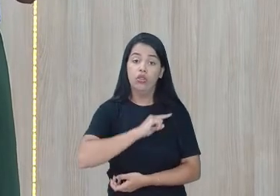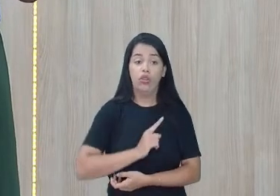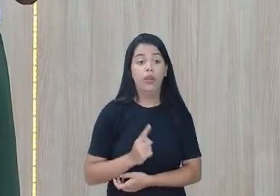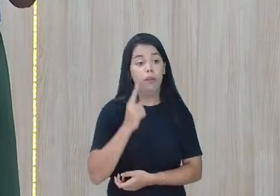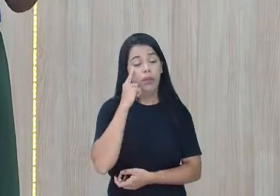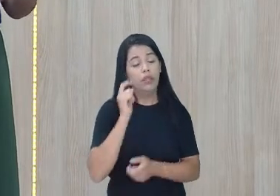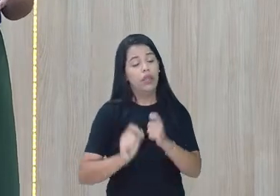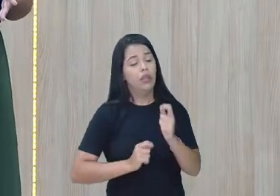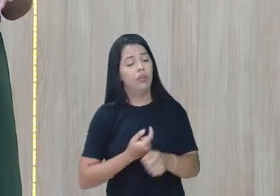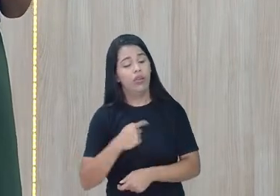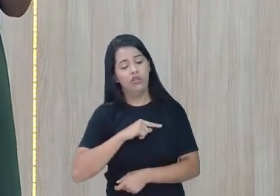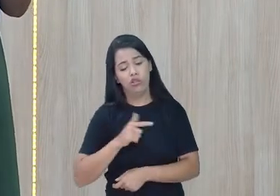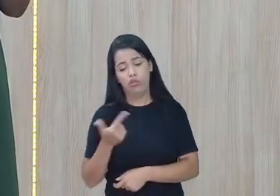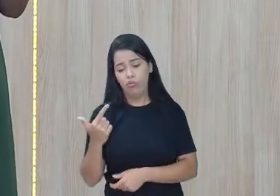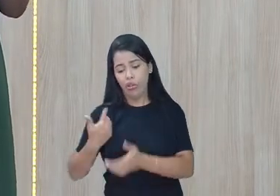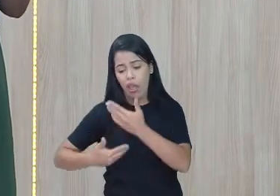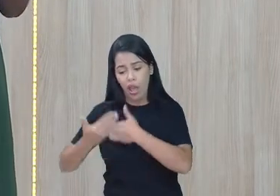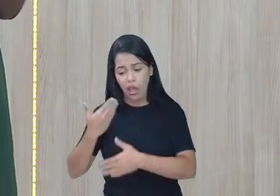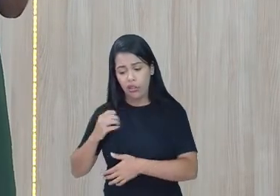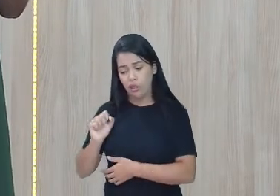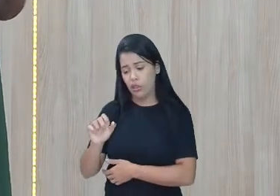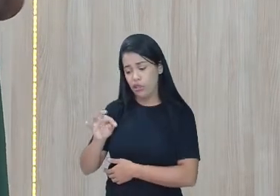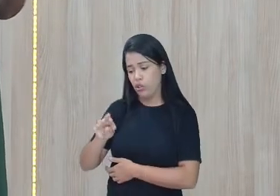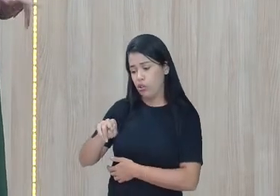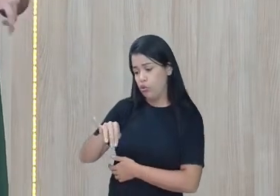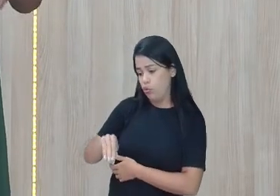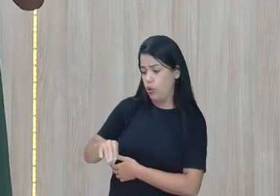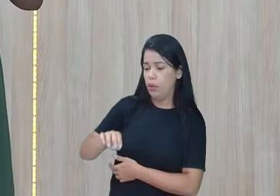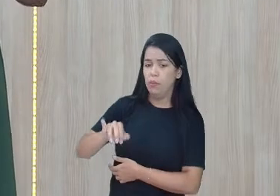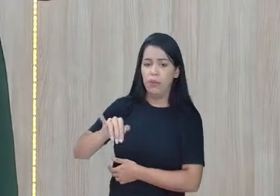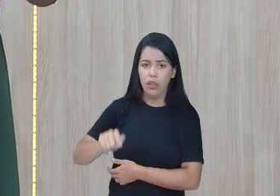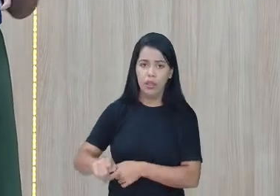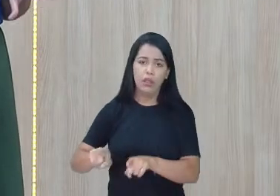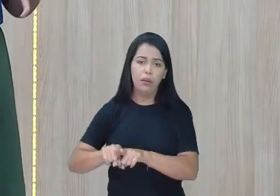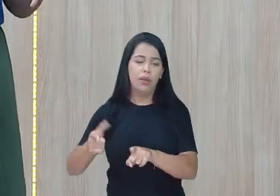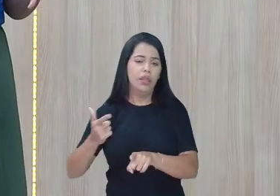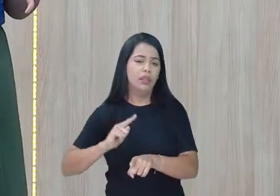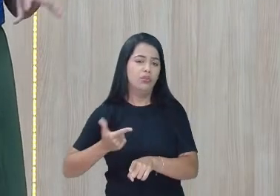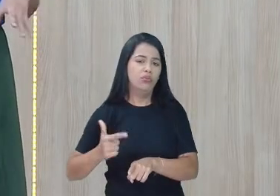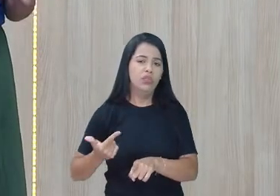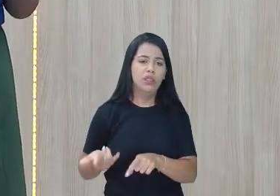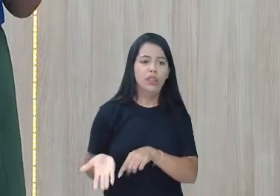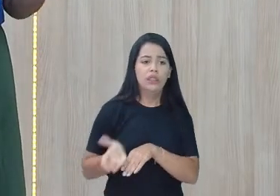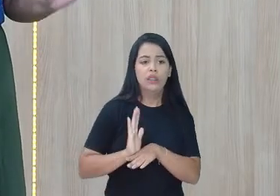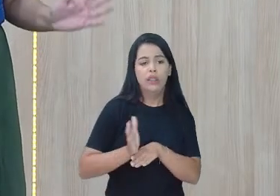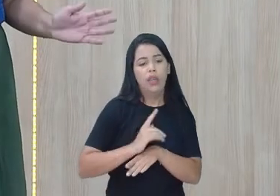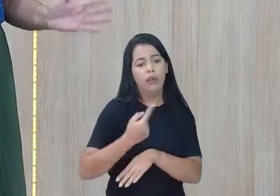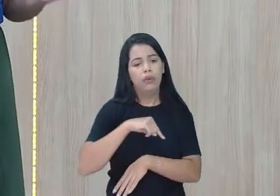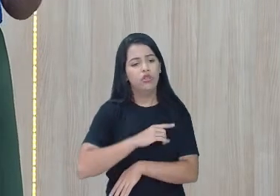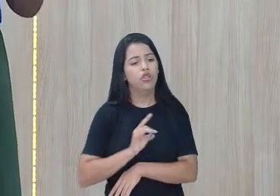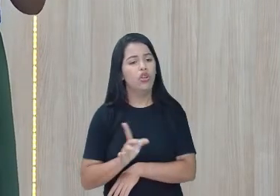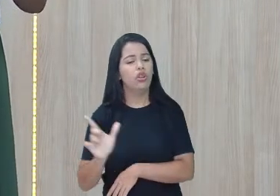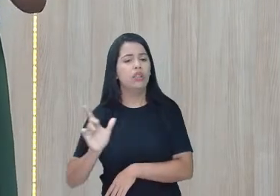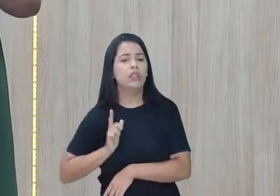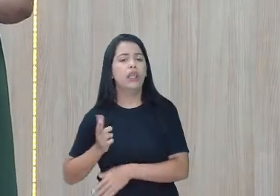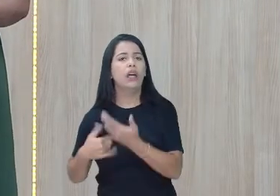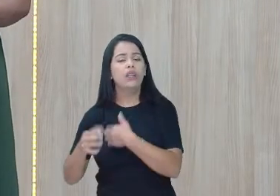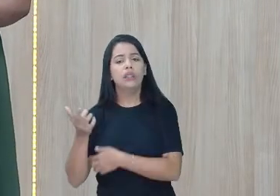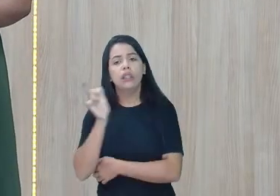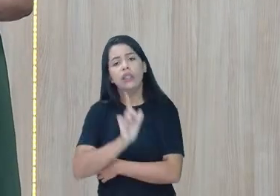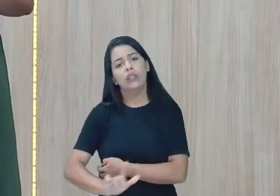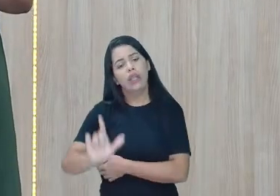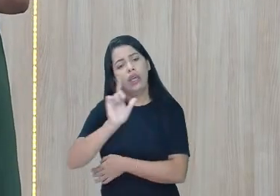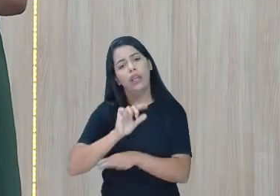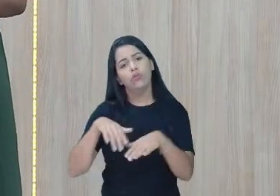tinha streaming na época em que os jornais começaram a circular, a gente só tinha literatura. A gente só tinha literatura e o meio de comunicação